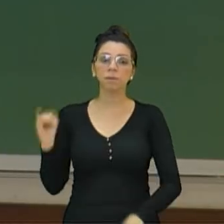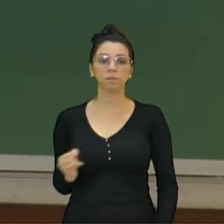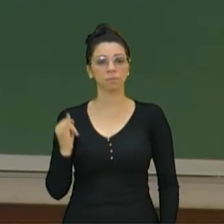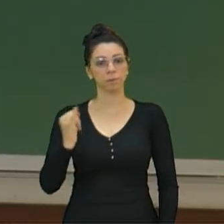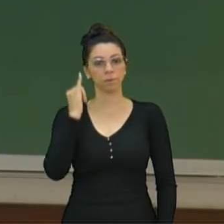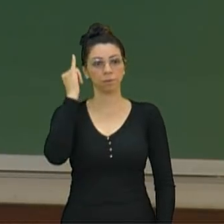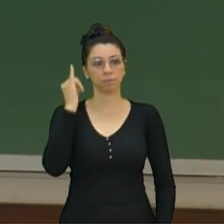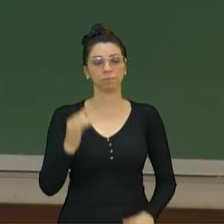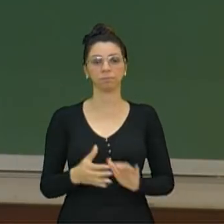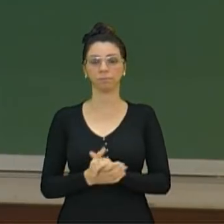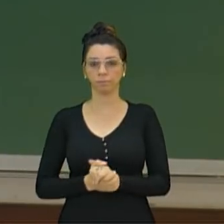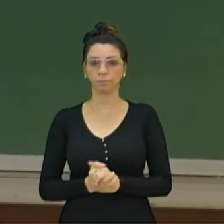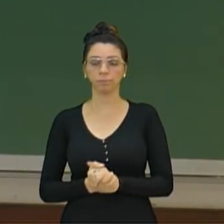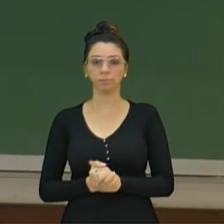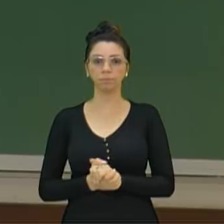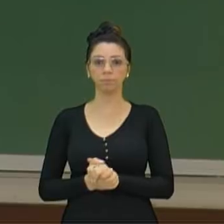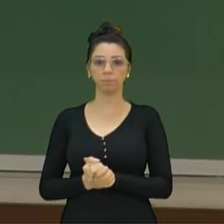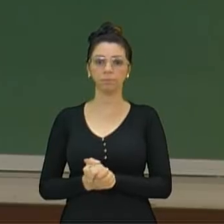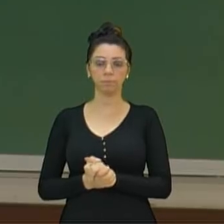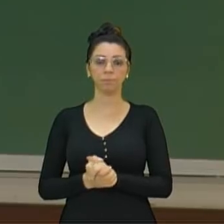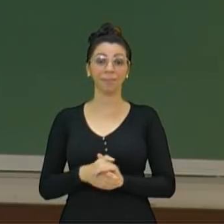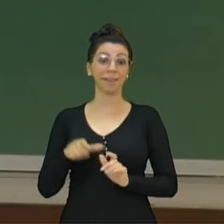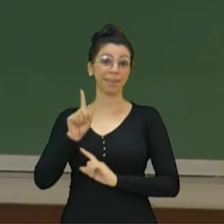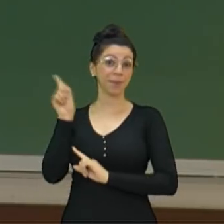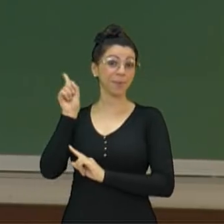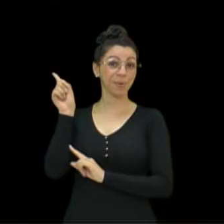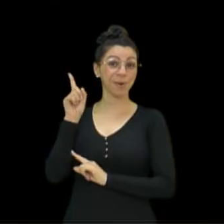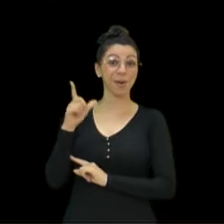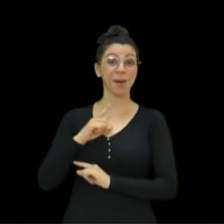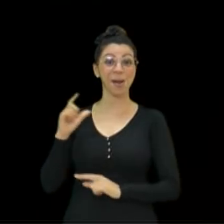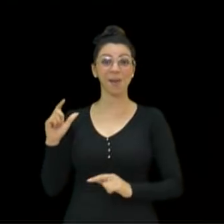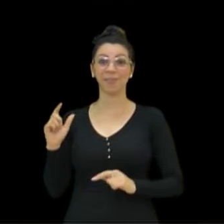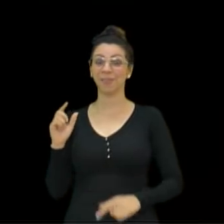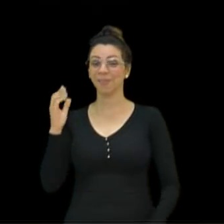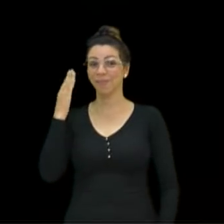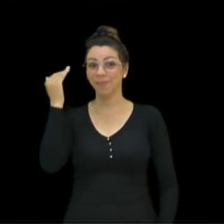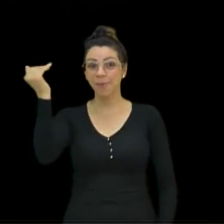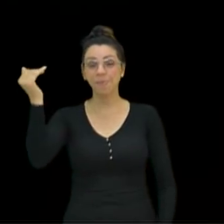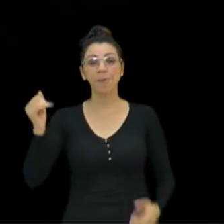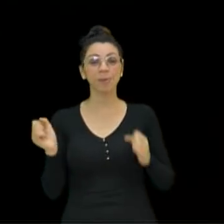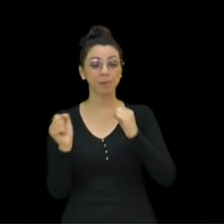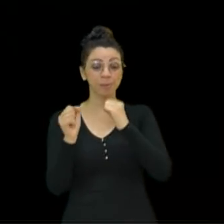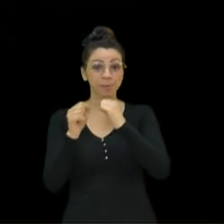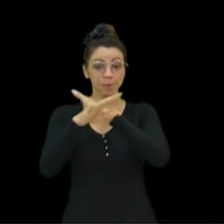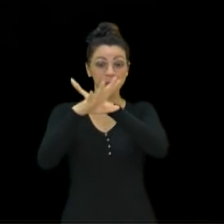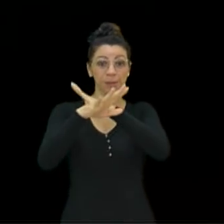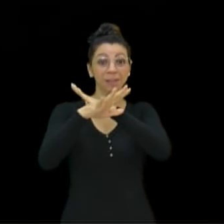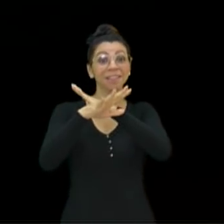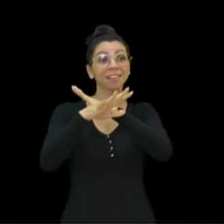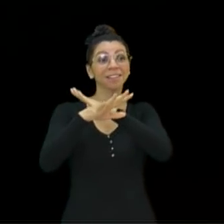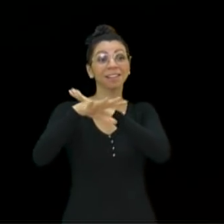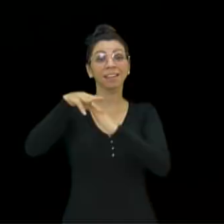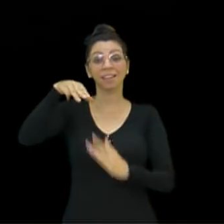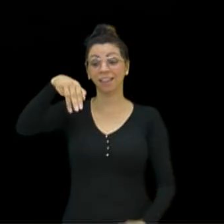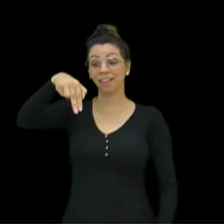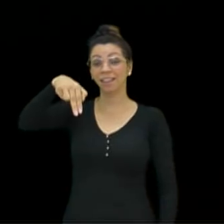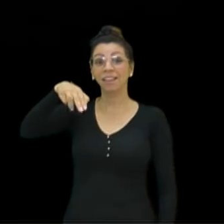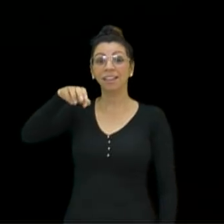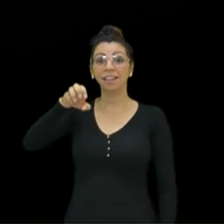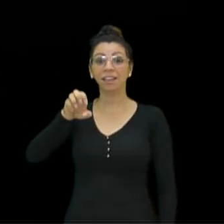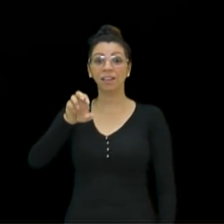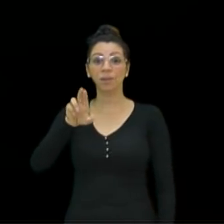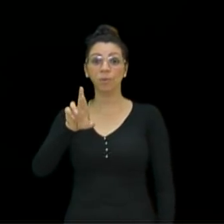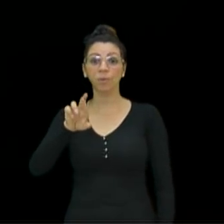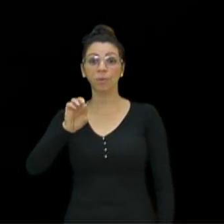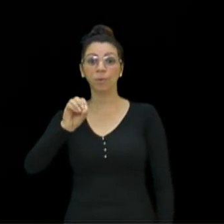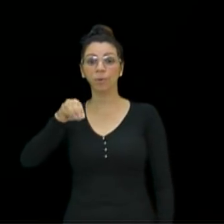vocês. Então, aqui está o famoso neurônio, o assunto central da nossa aula quando a gente fala